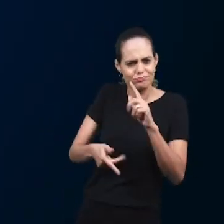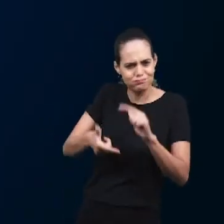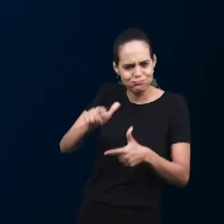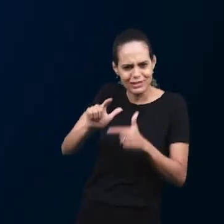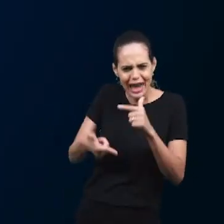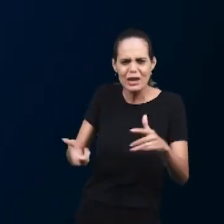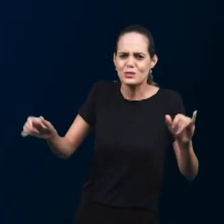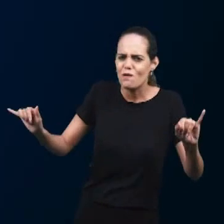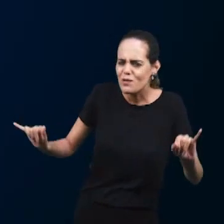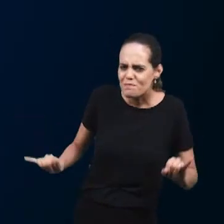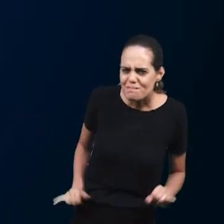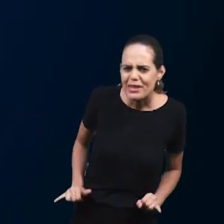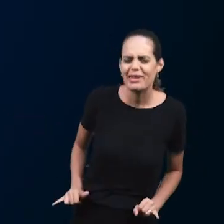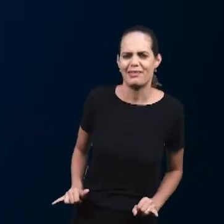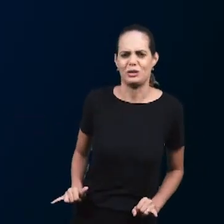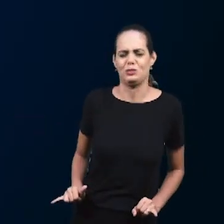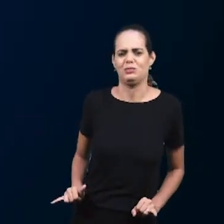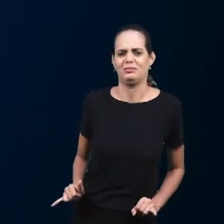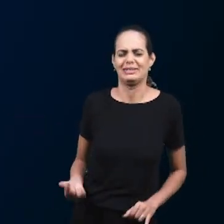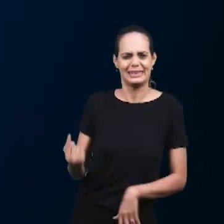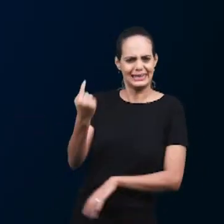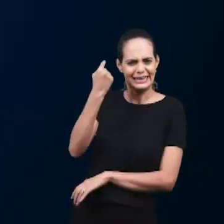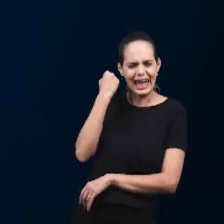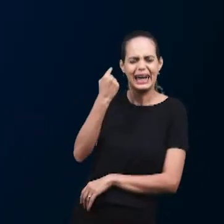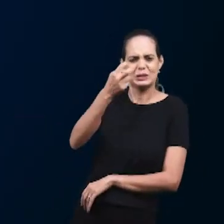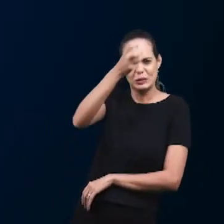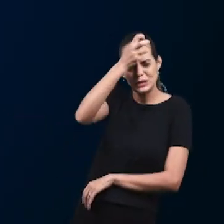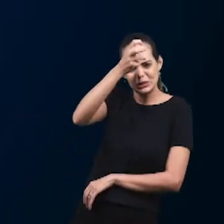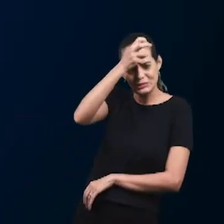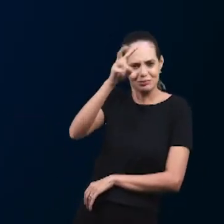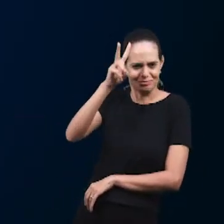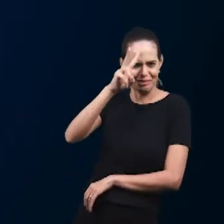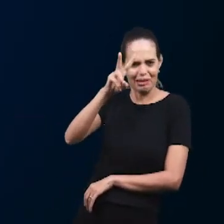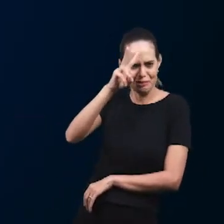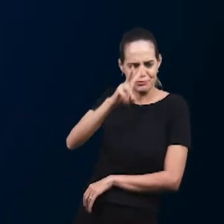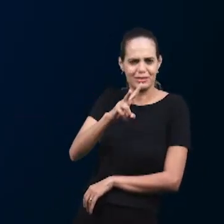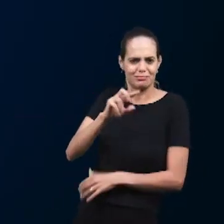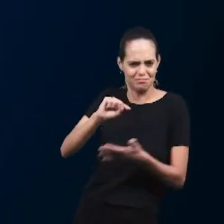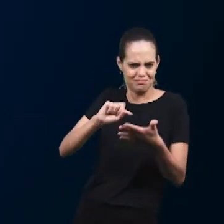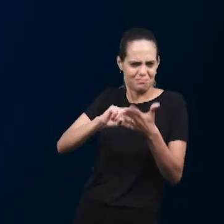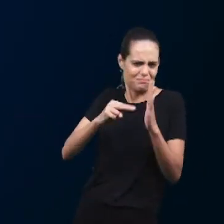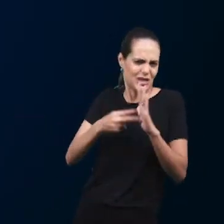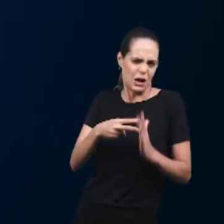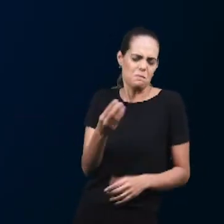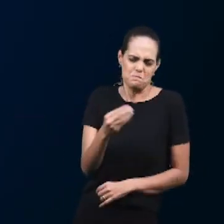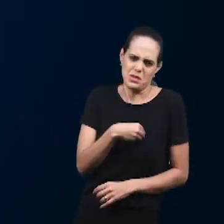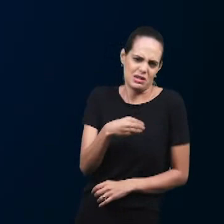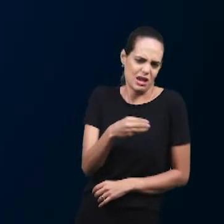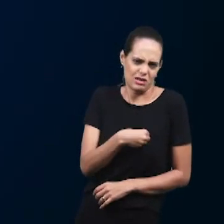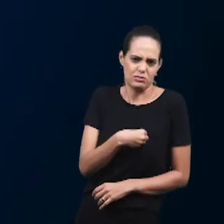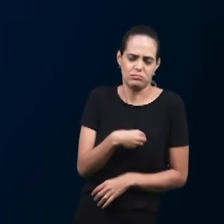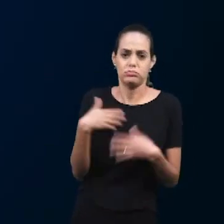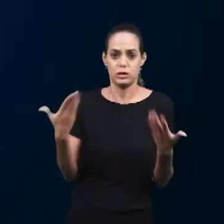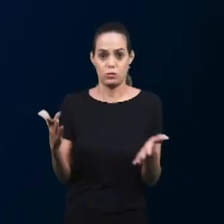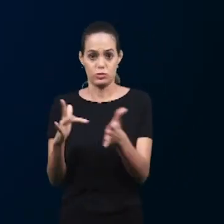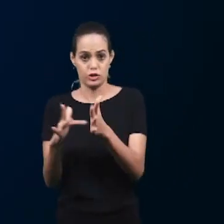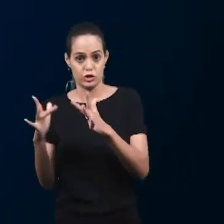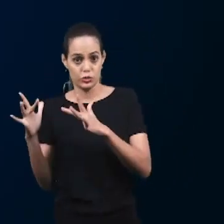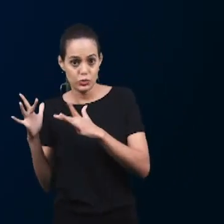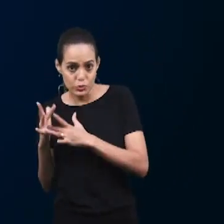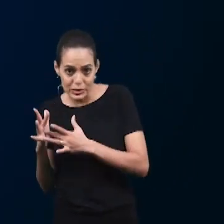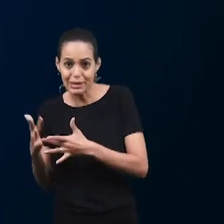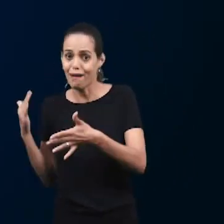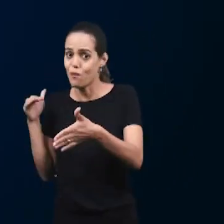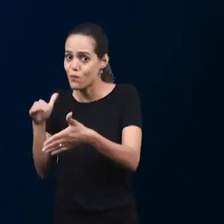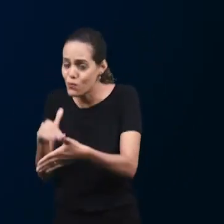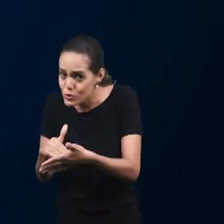né, escravizado no Egito, e sofrimento esse causado pelo pecado do povo. Então o Senhor Jesus, na última Páscoa,